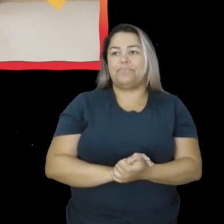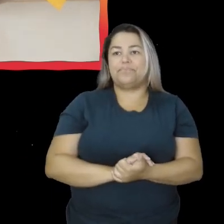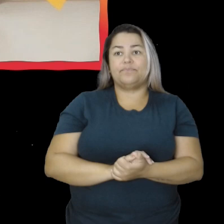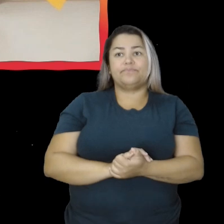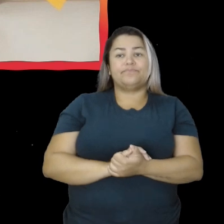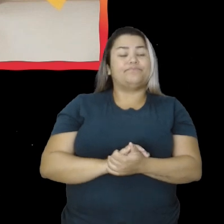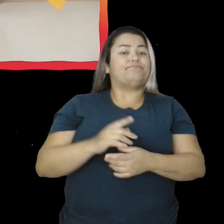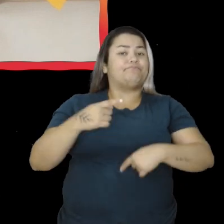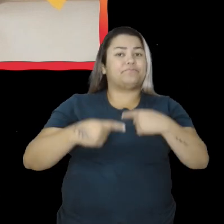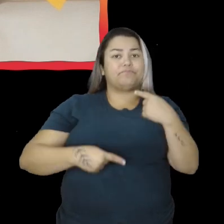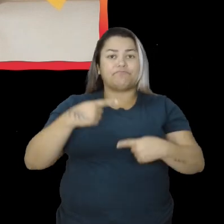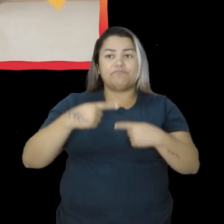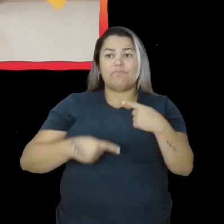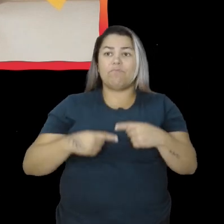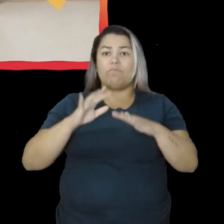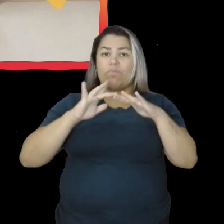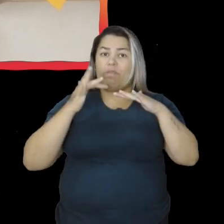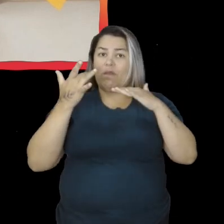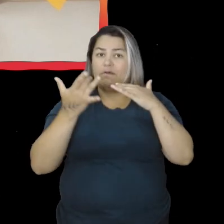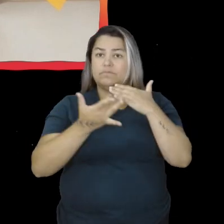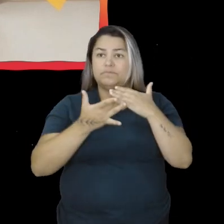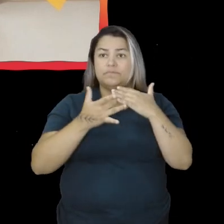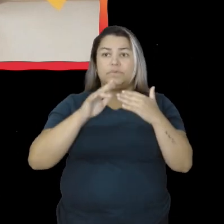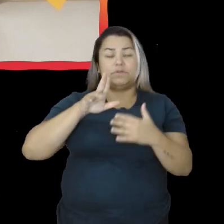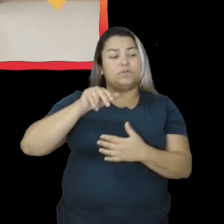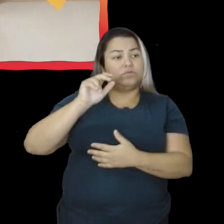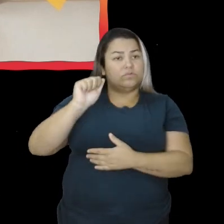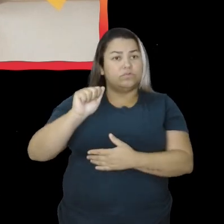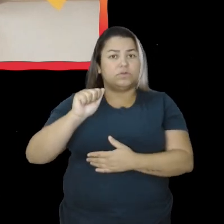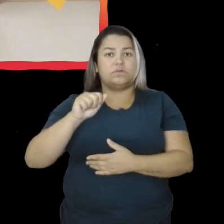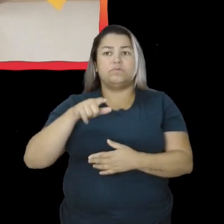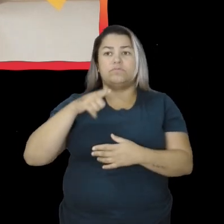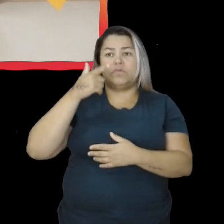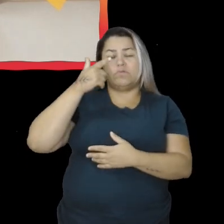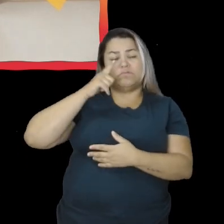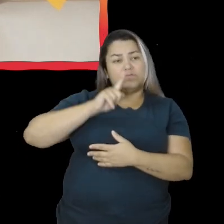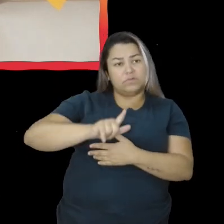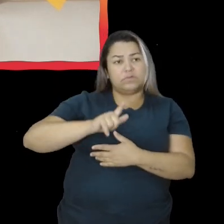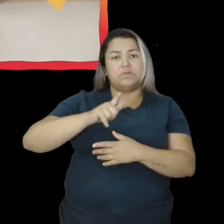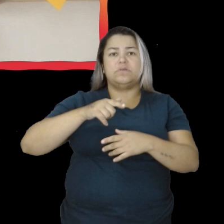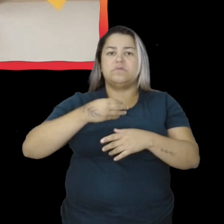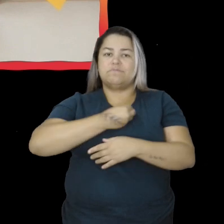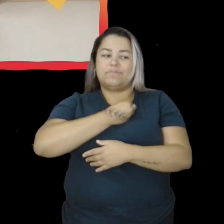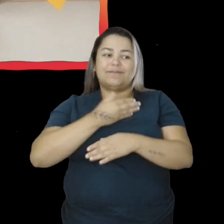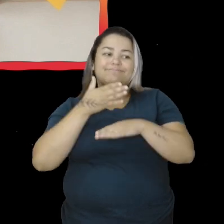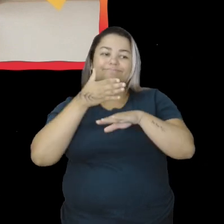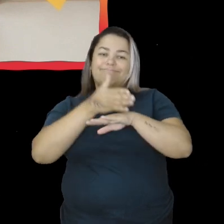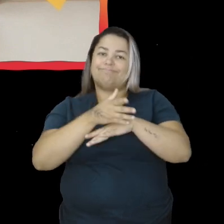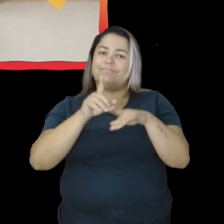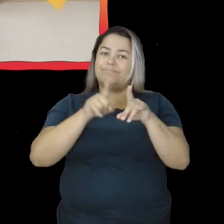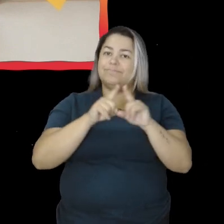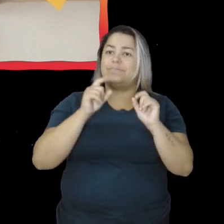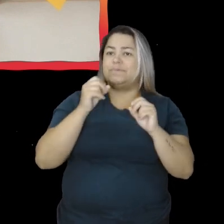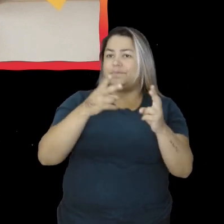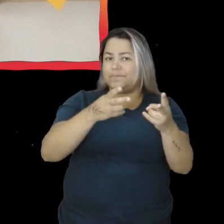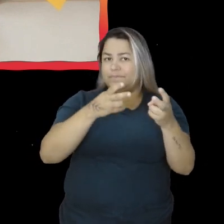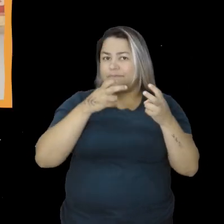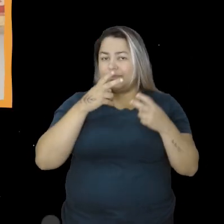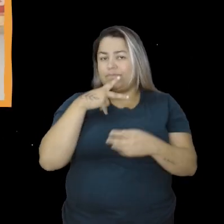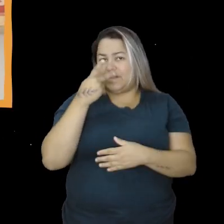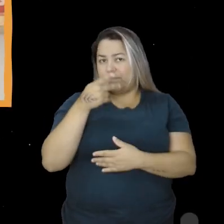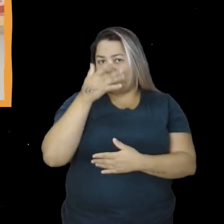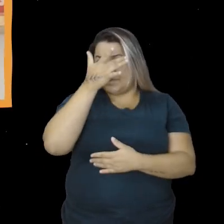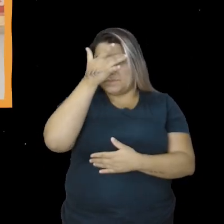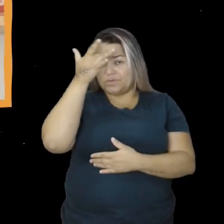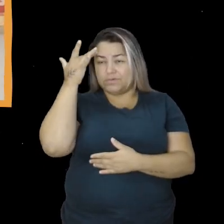pelas notícias, pelas redes sociais, mas, sei lá, nunca vou conseguir participar ativamente. E aí eu queria saber o que você tem a dizer para essas pessoas.